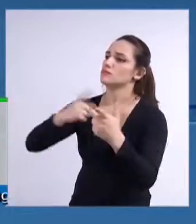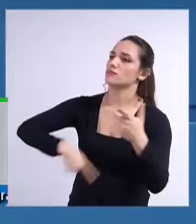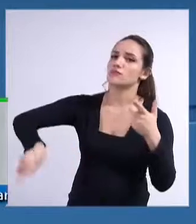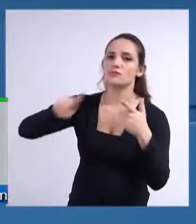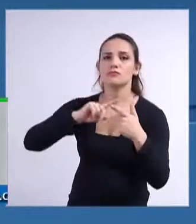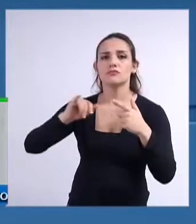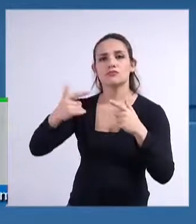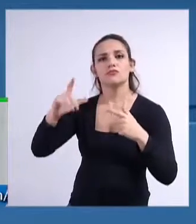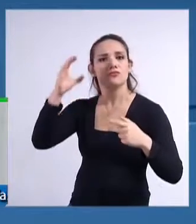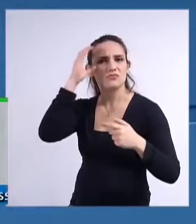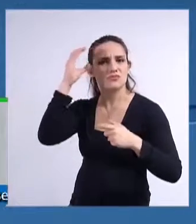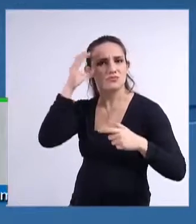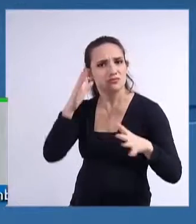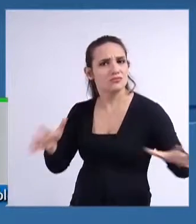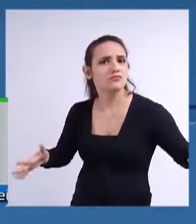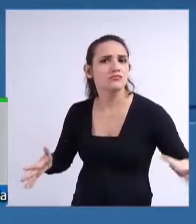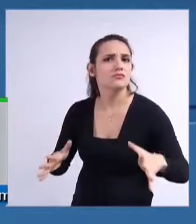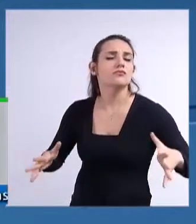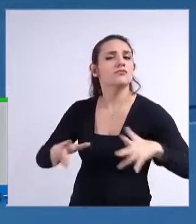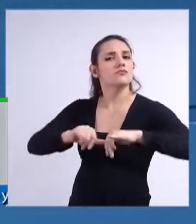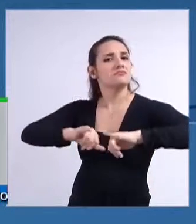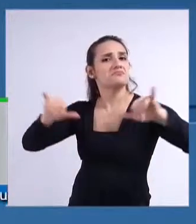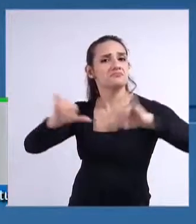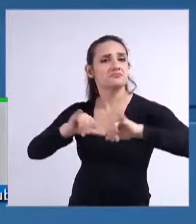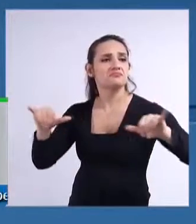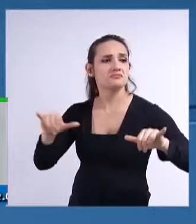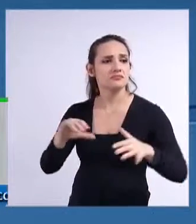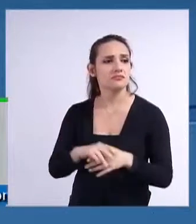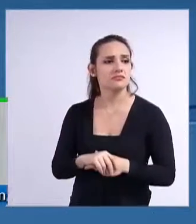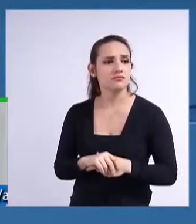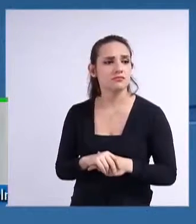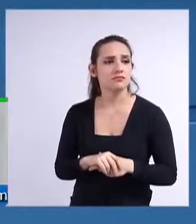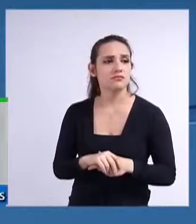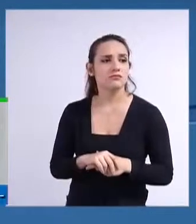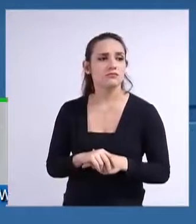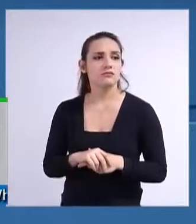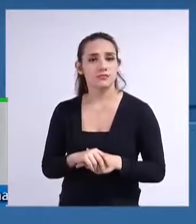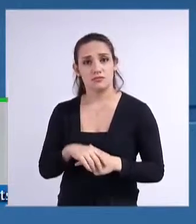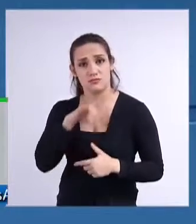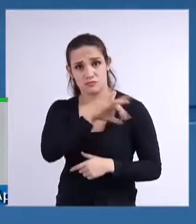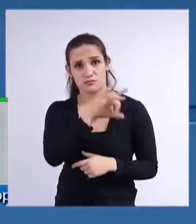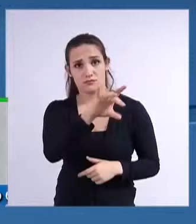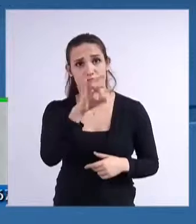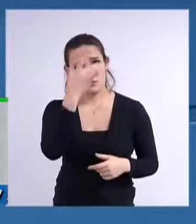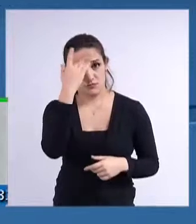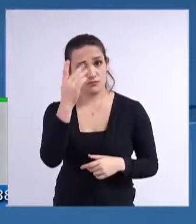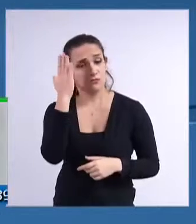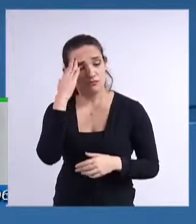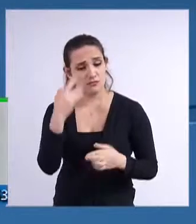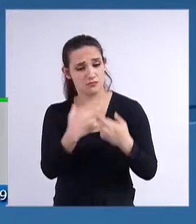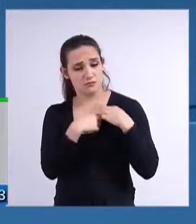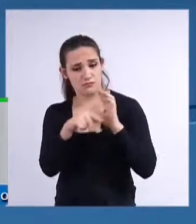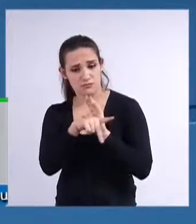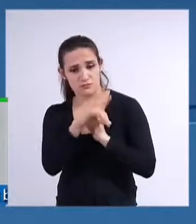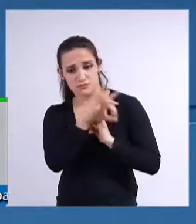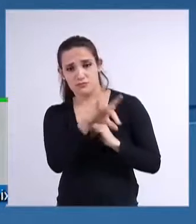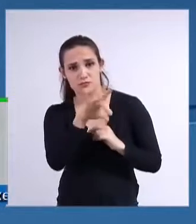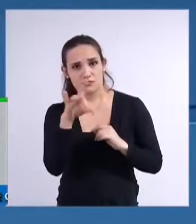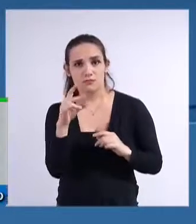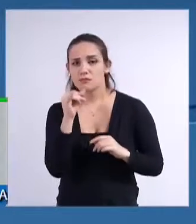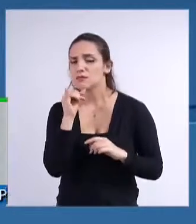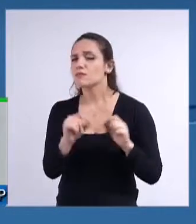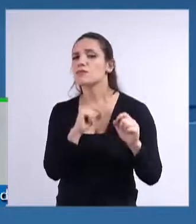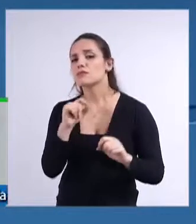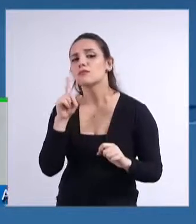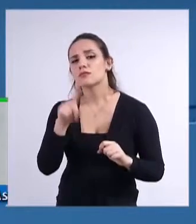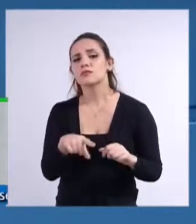uma conscientização, onde cada um faça a sua parte, e quando fala, deputado, fazer a sua parte, é do ponto de